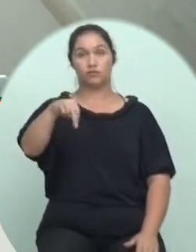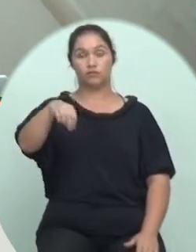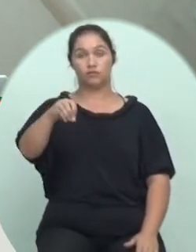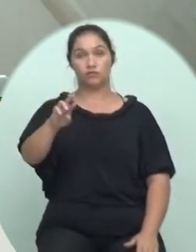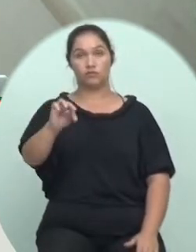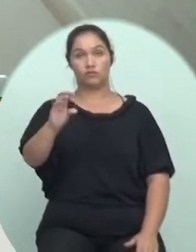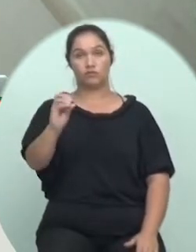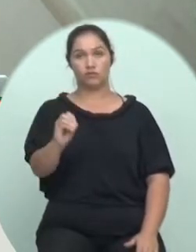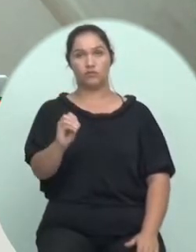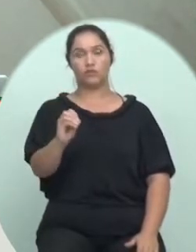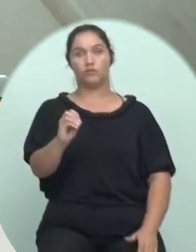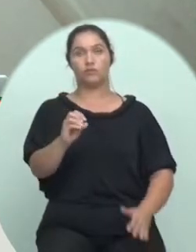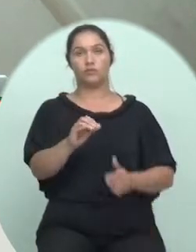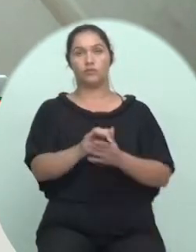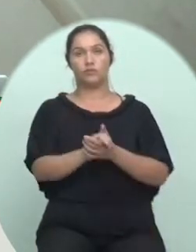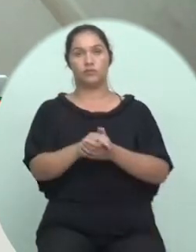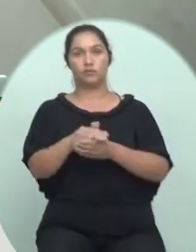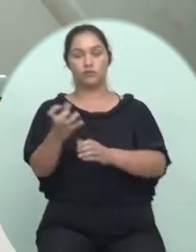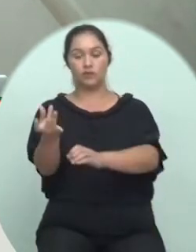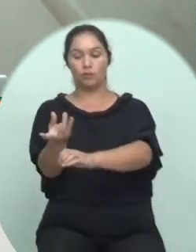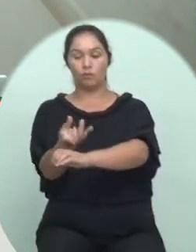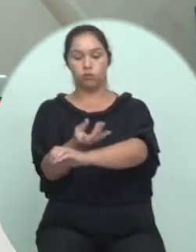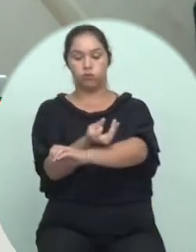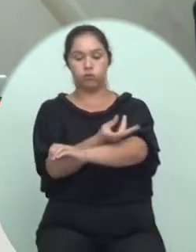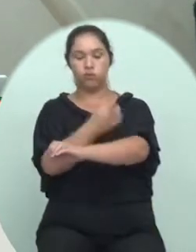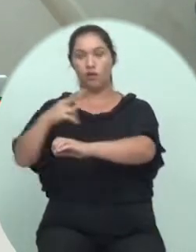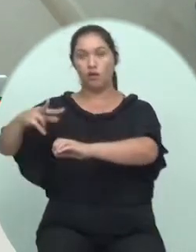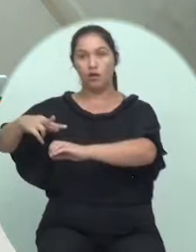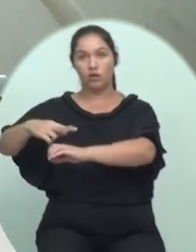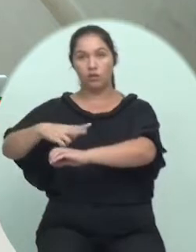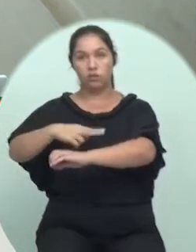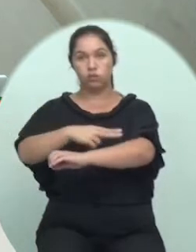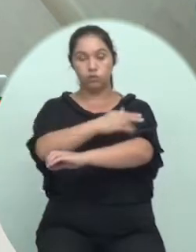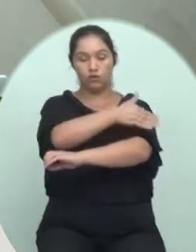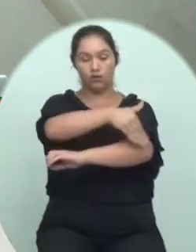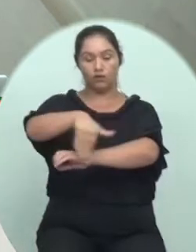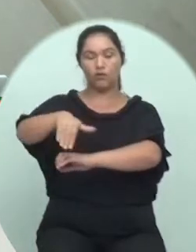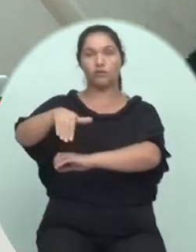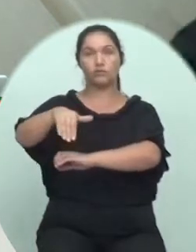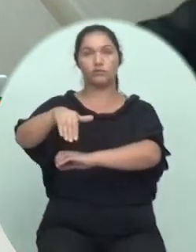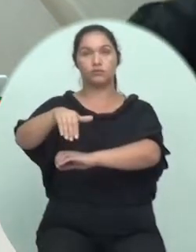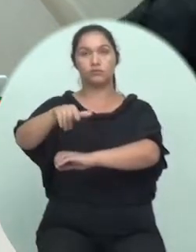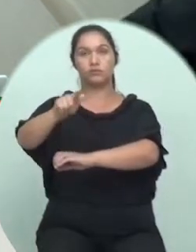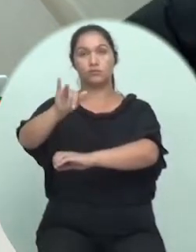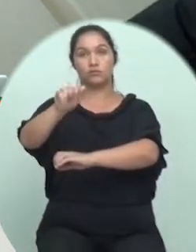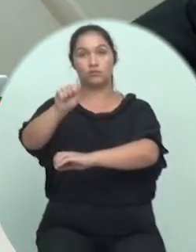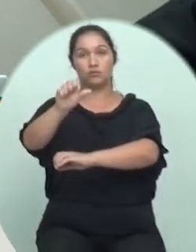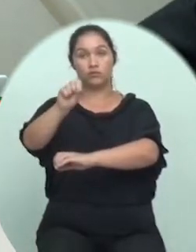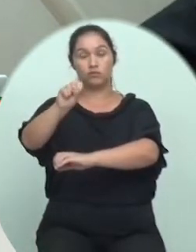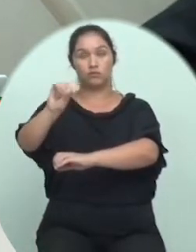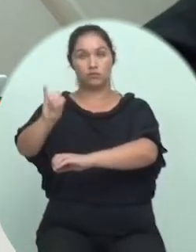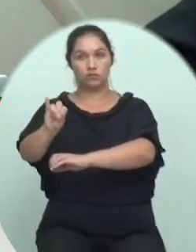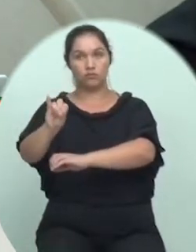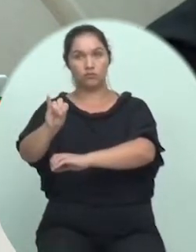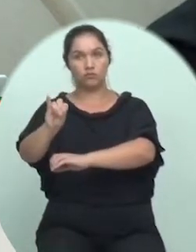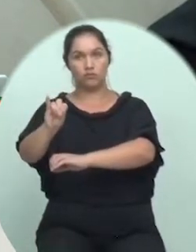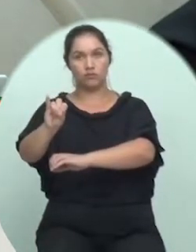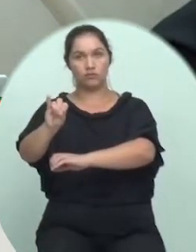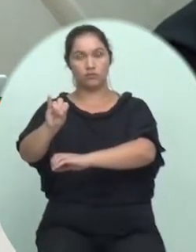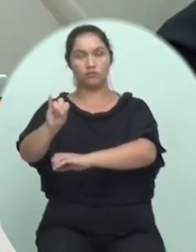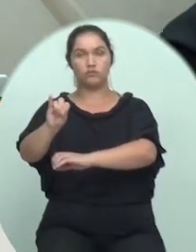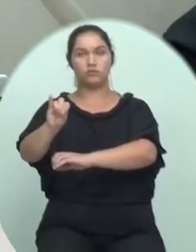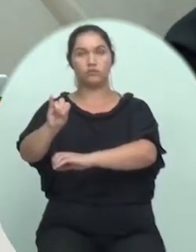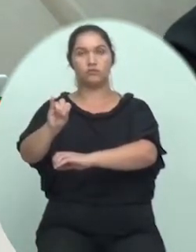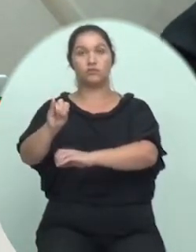Assunto, limpeza com roçada da vegetação no acostamento da rua José Giassi, localizado na comunidade do